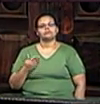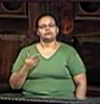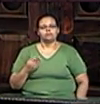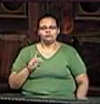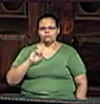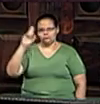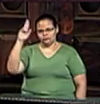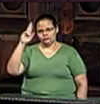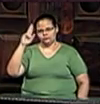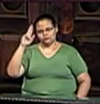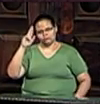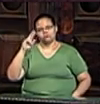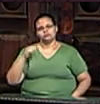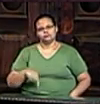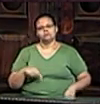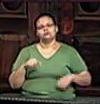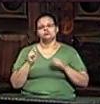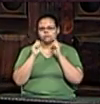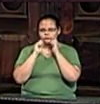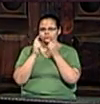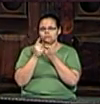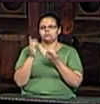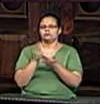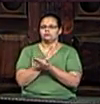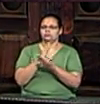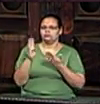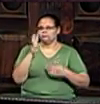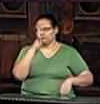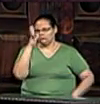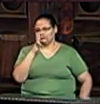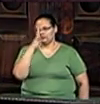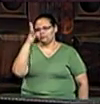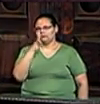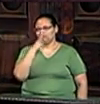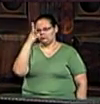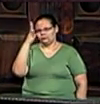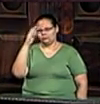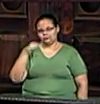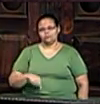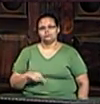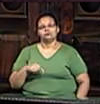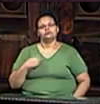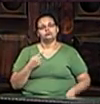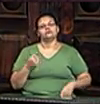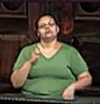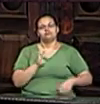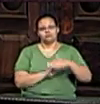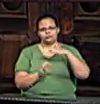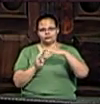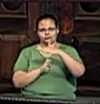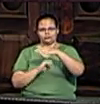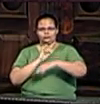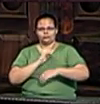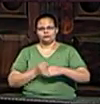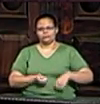casa que alguns absurdos foram cometidos nessas isenções fiscais.